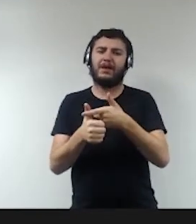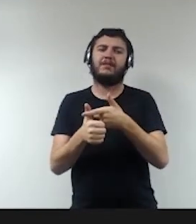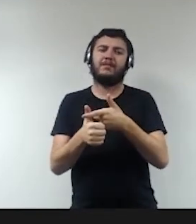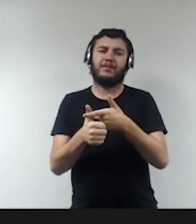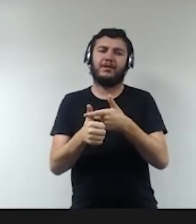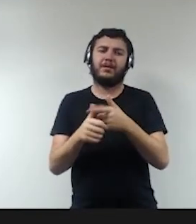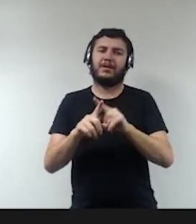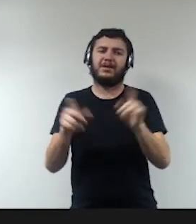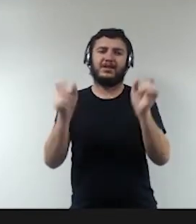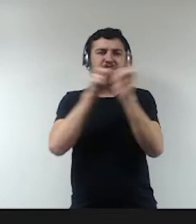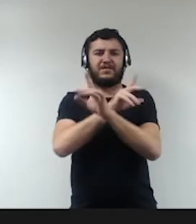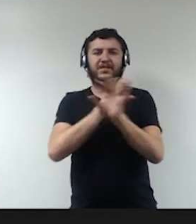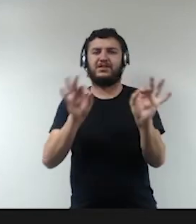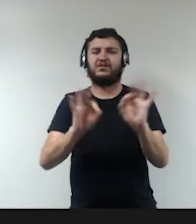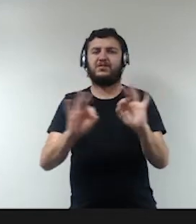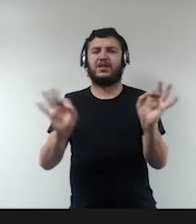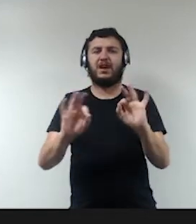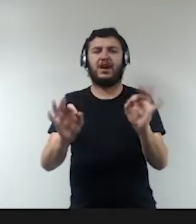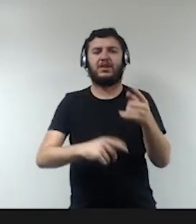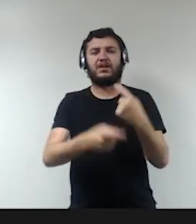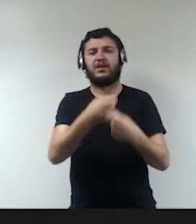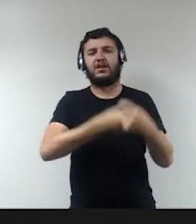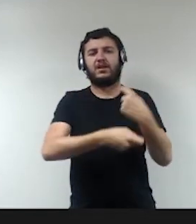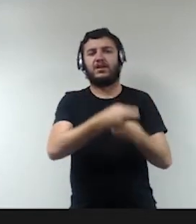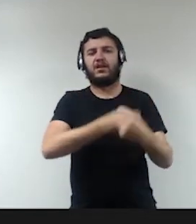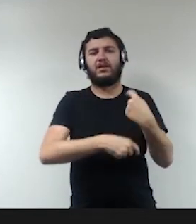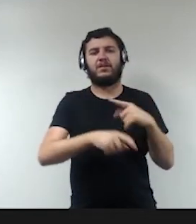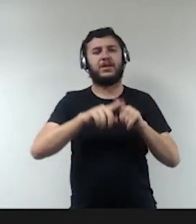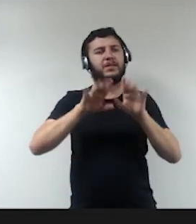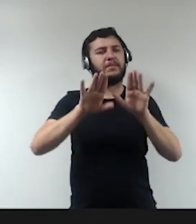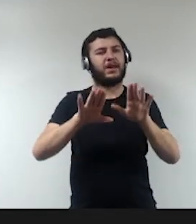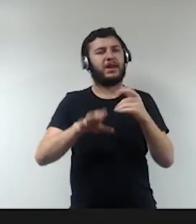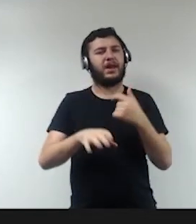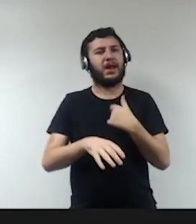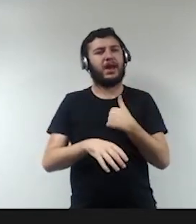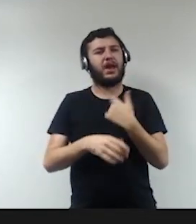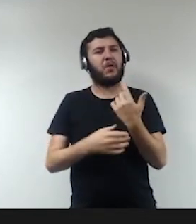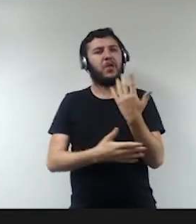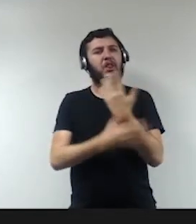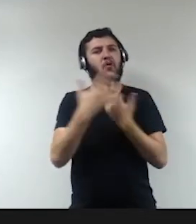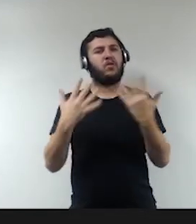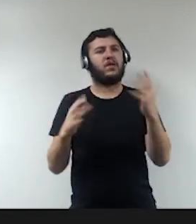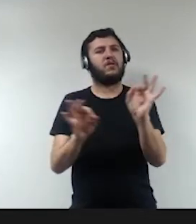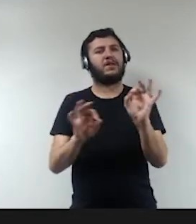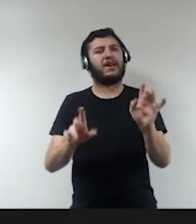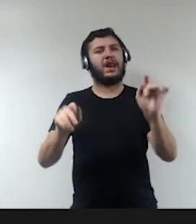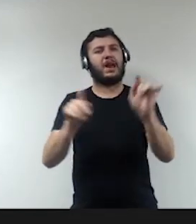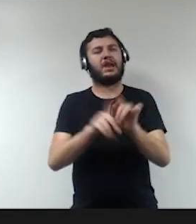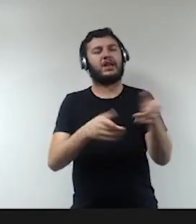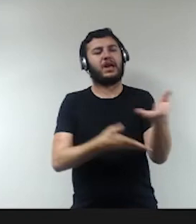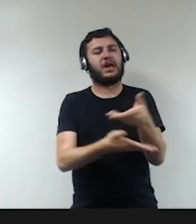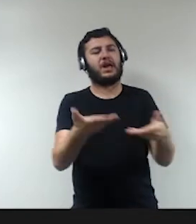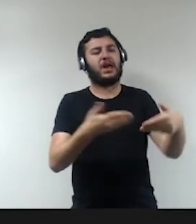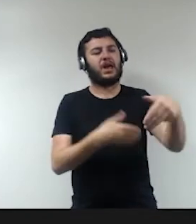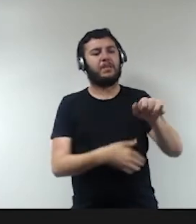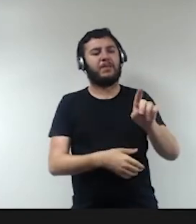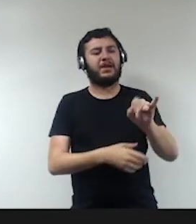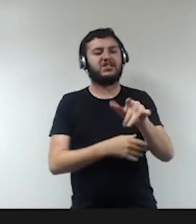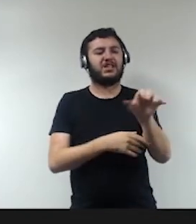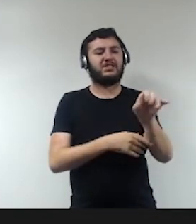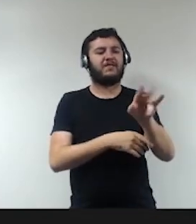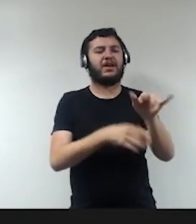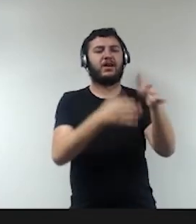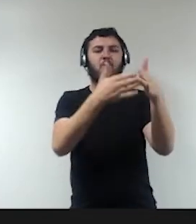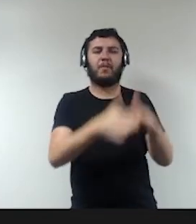fica difícil negociar, né? Mas eu também não tenho a ilusão que a mediação vai ser a panaceia para todos os males.